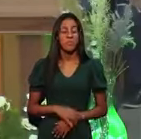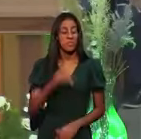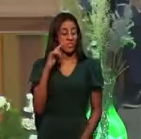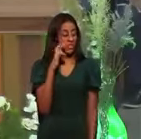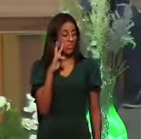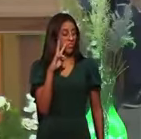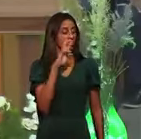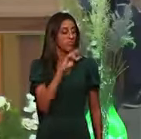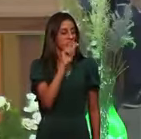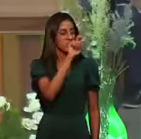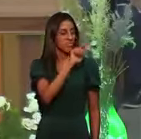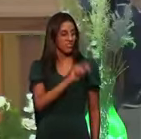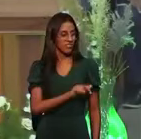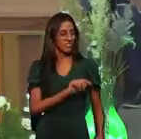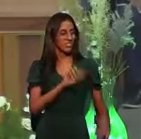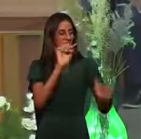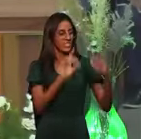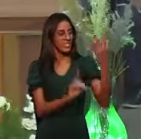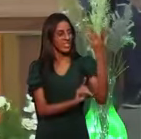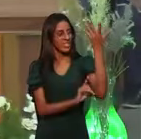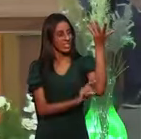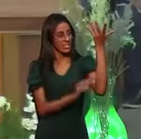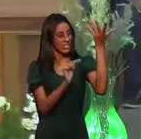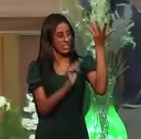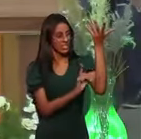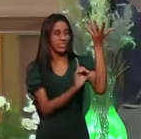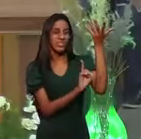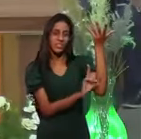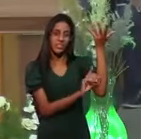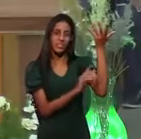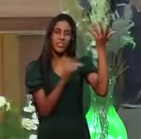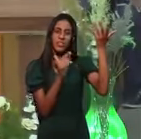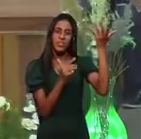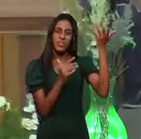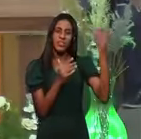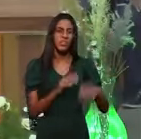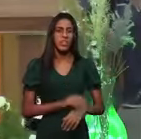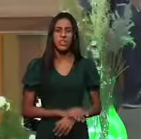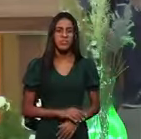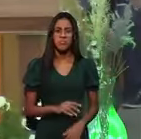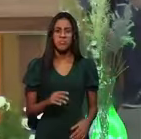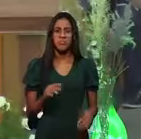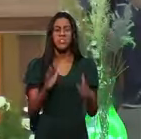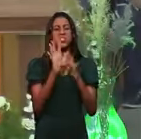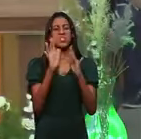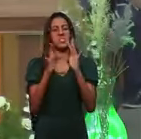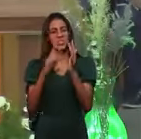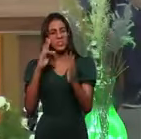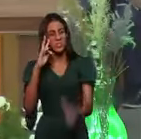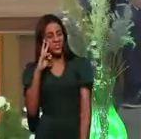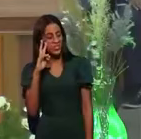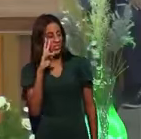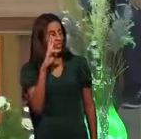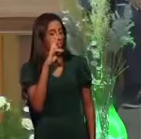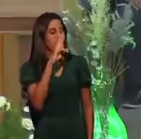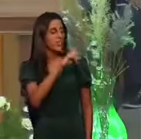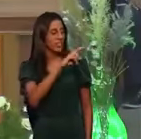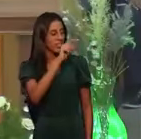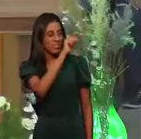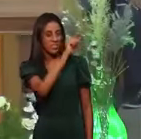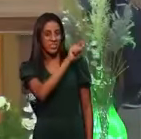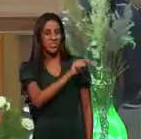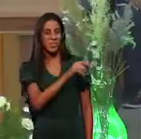da... Eu te vi. O que ele estava pensando? Debaixo da figueira, Jesus falou para ele. É por isso que ele se